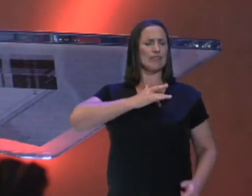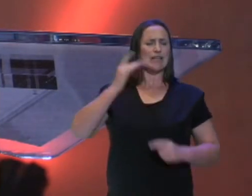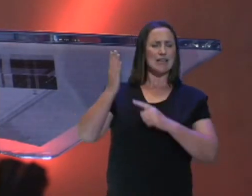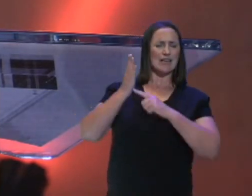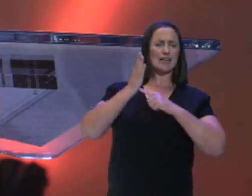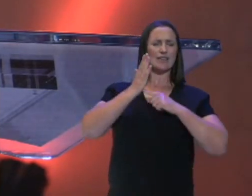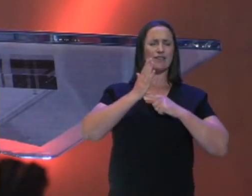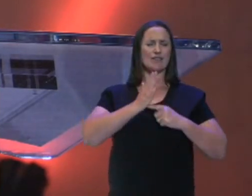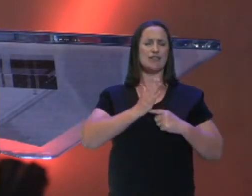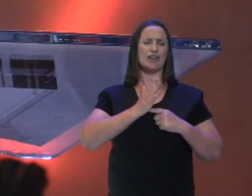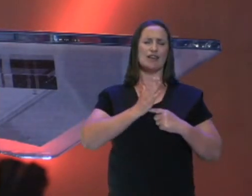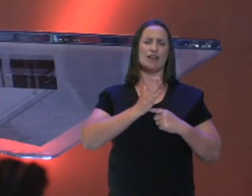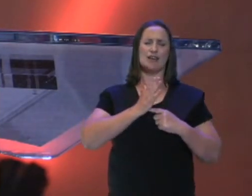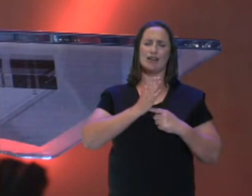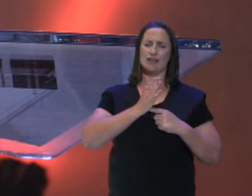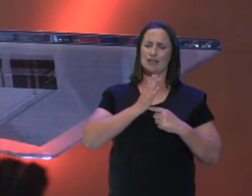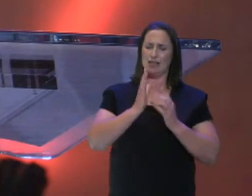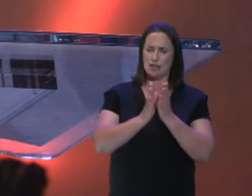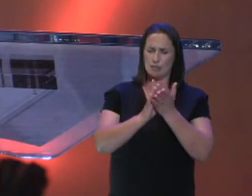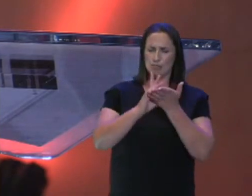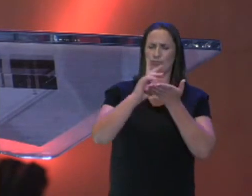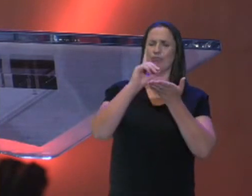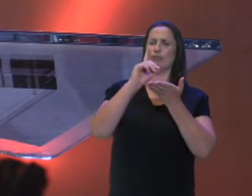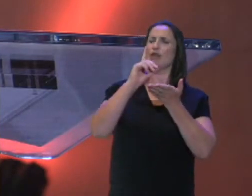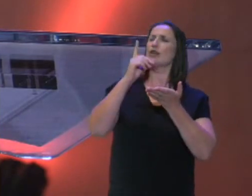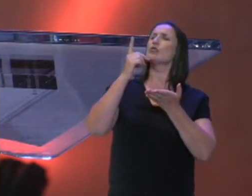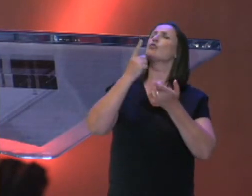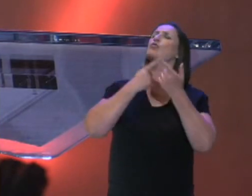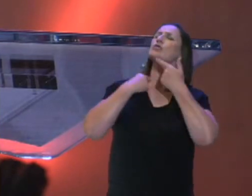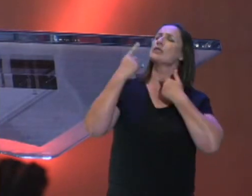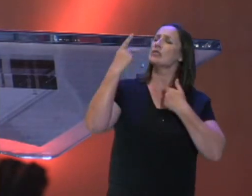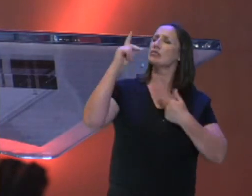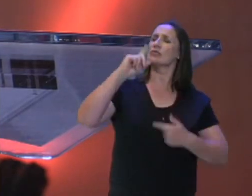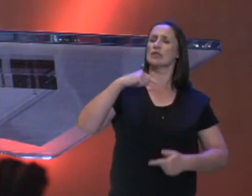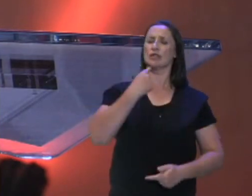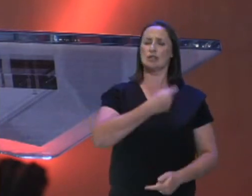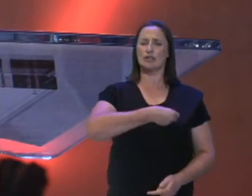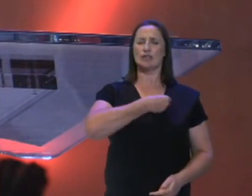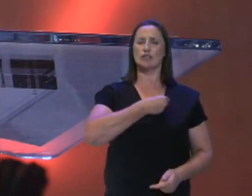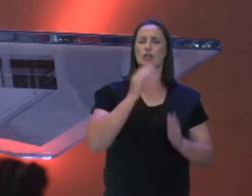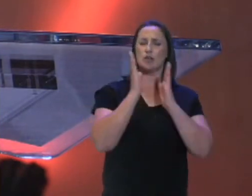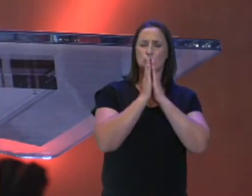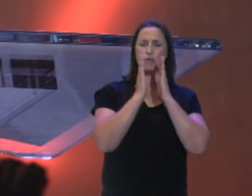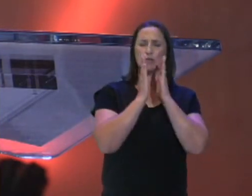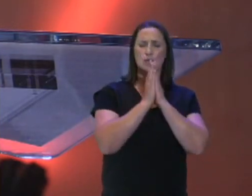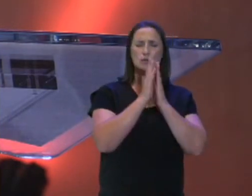revela a tua verdade, a tua vontade para cada um de nós. É aquilo que eu